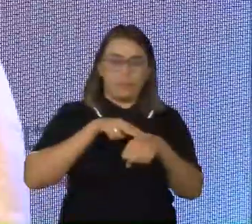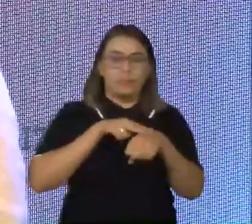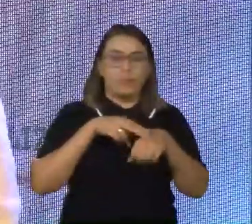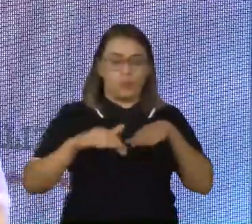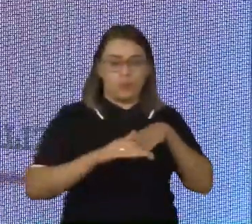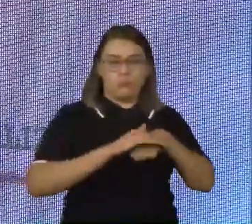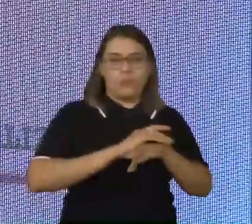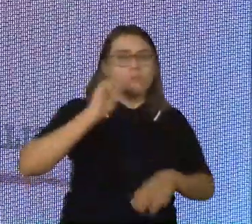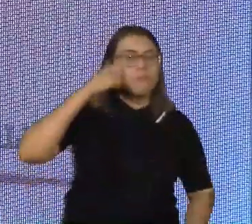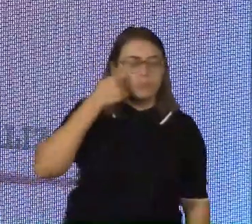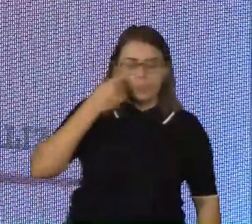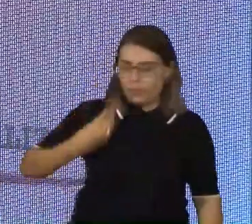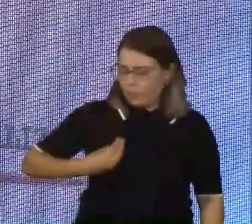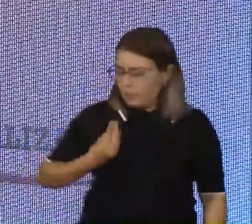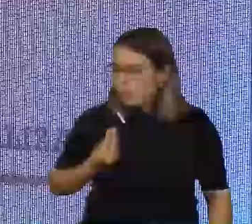Vida.